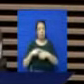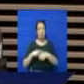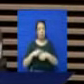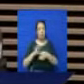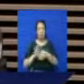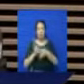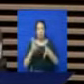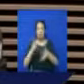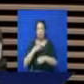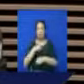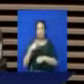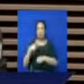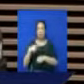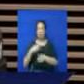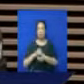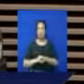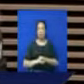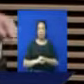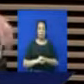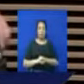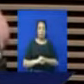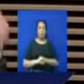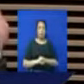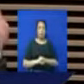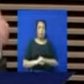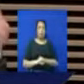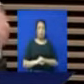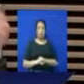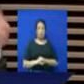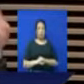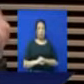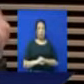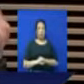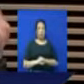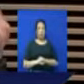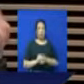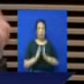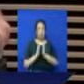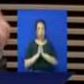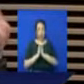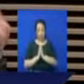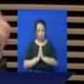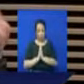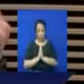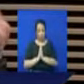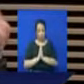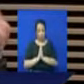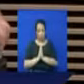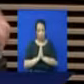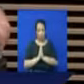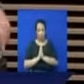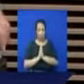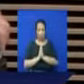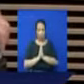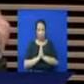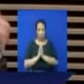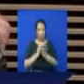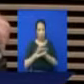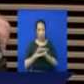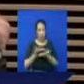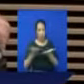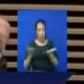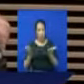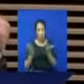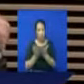Amém. Então eu gostaria de fazer uma declaração, uma oração de declaração. Eu gostaria que vocês que são cristãos, que estão